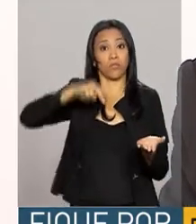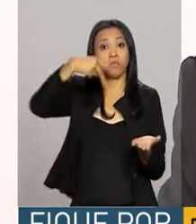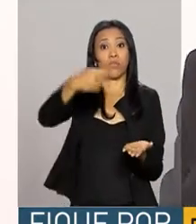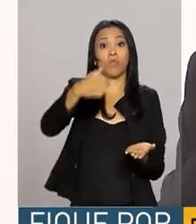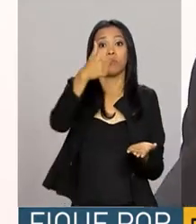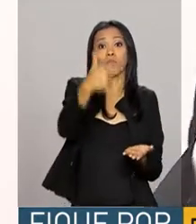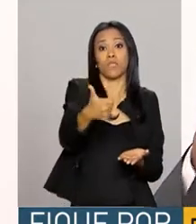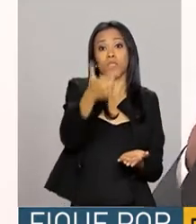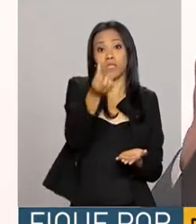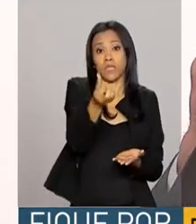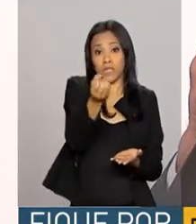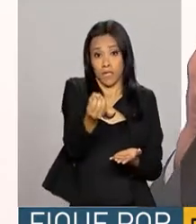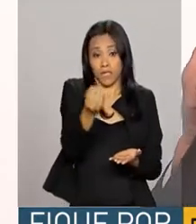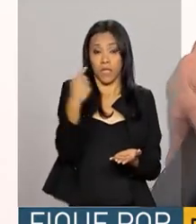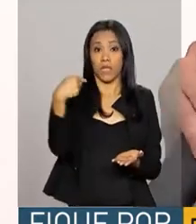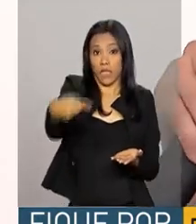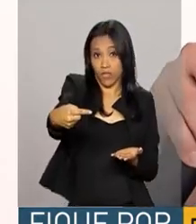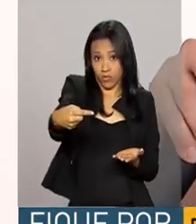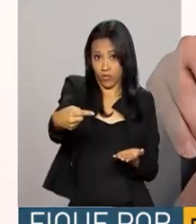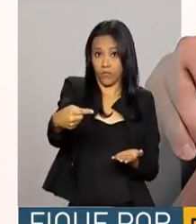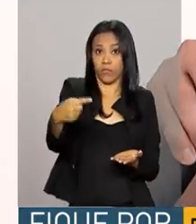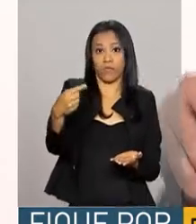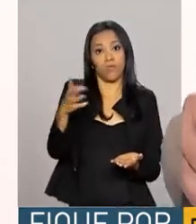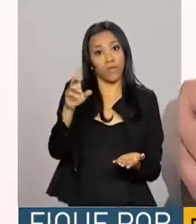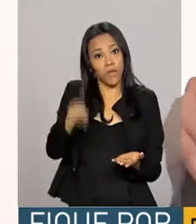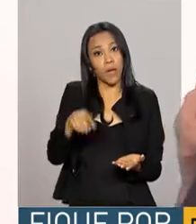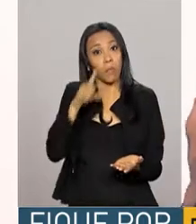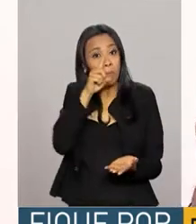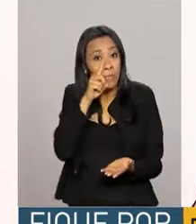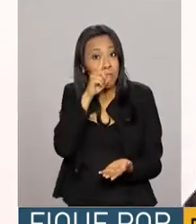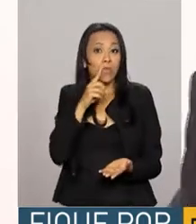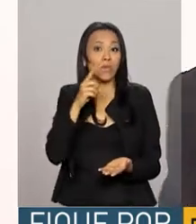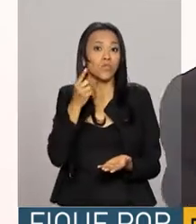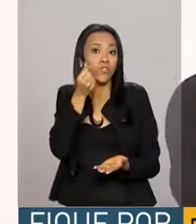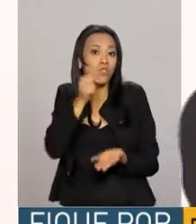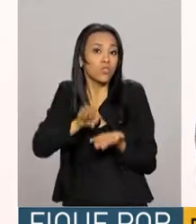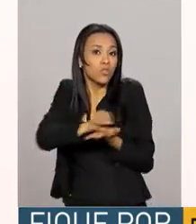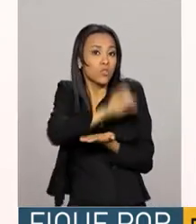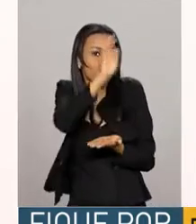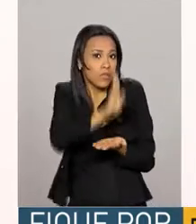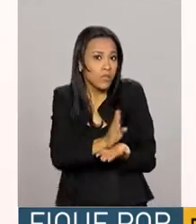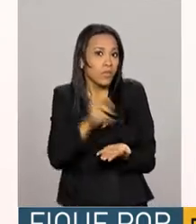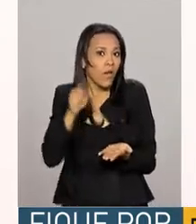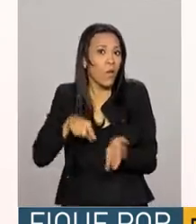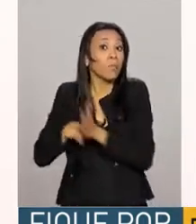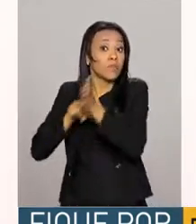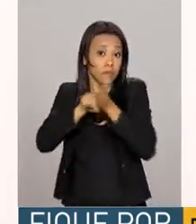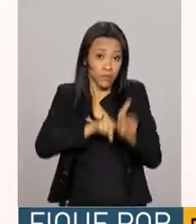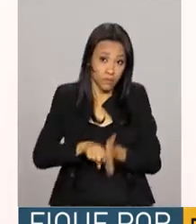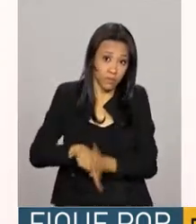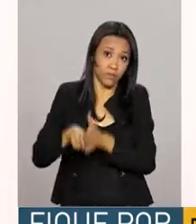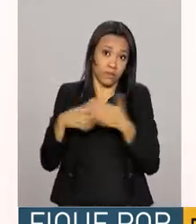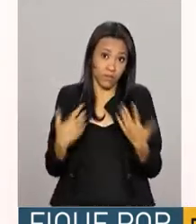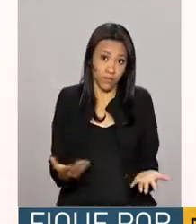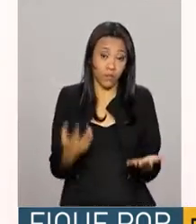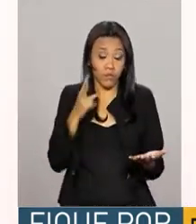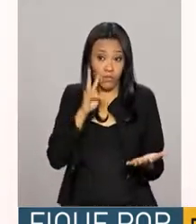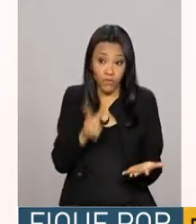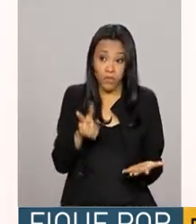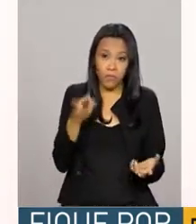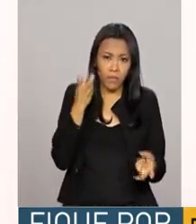250 pontos negativos o risco brasil mas tudo isso meus amigos as estatais vocês viram o núcleo das